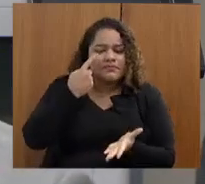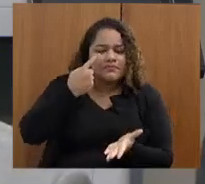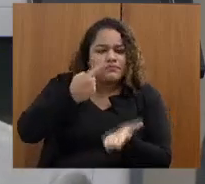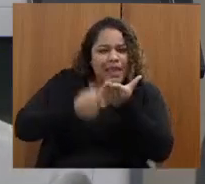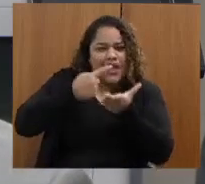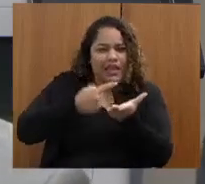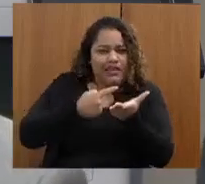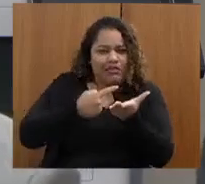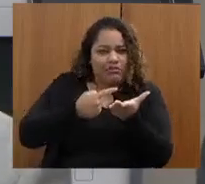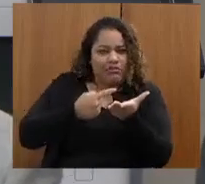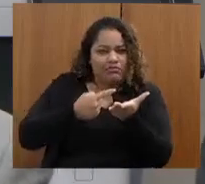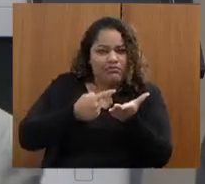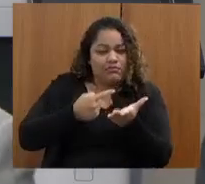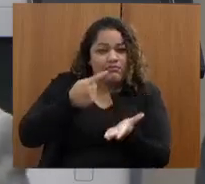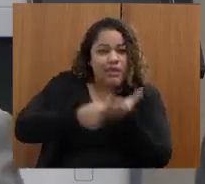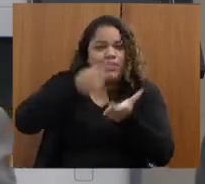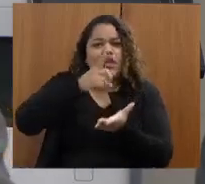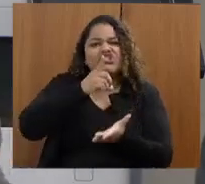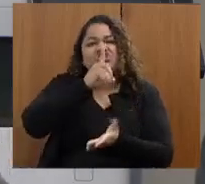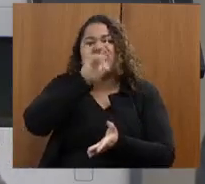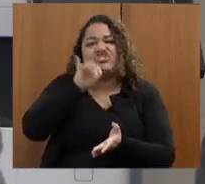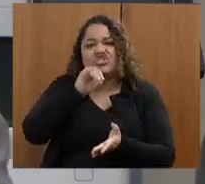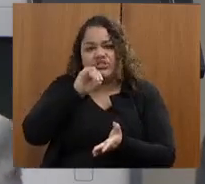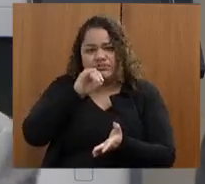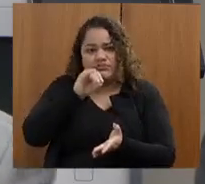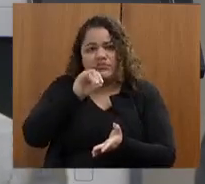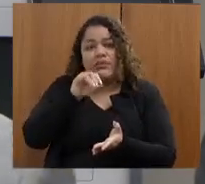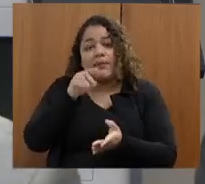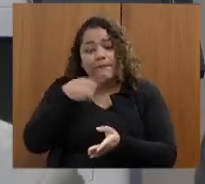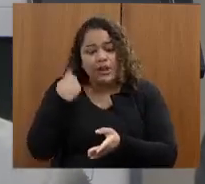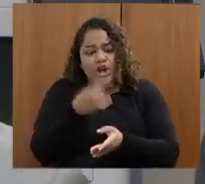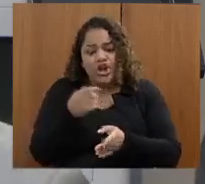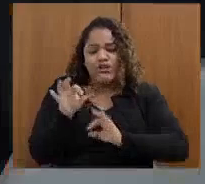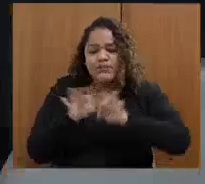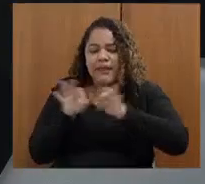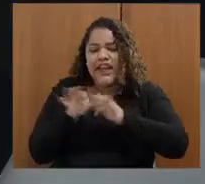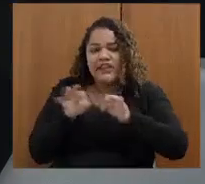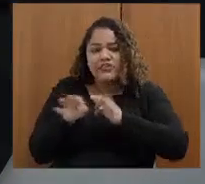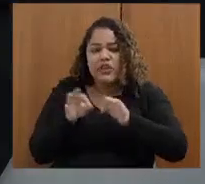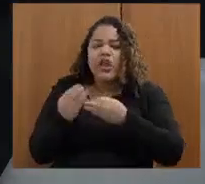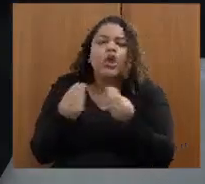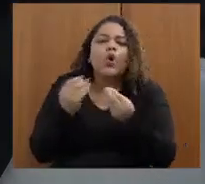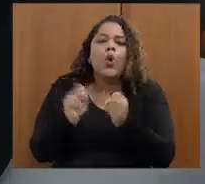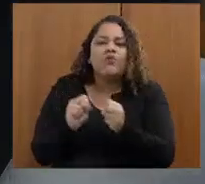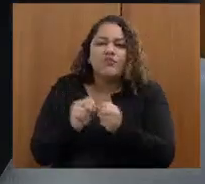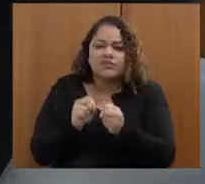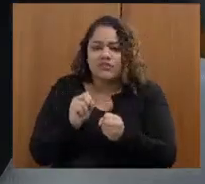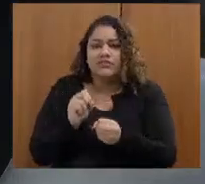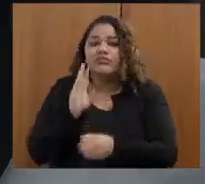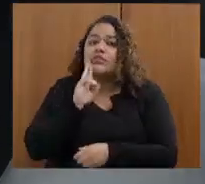para colocar em prática esses restaurantes universitários para atendimento da comunidade acadêmica